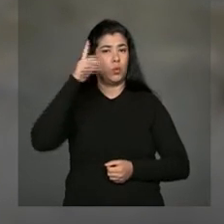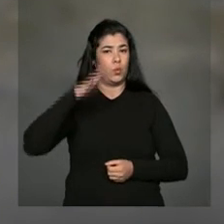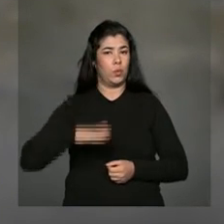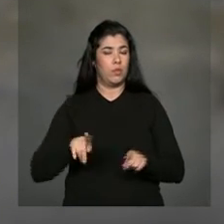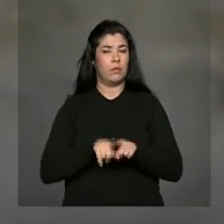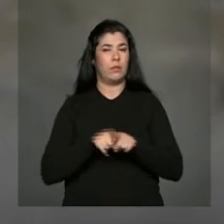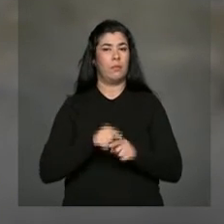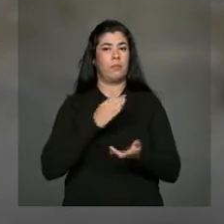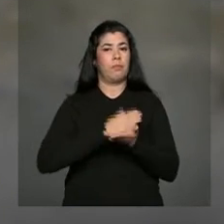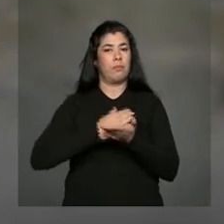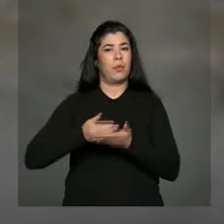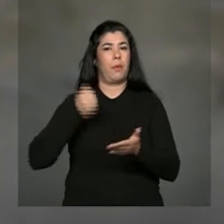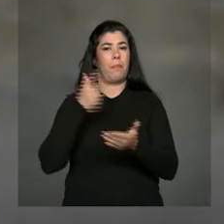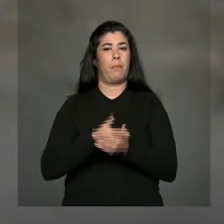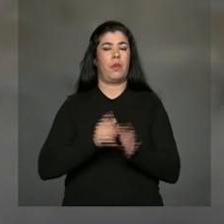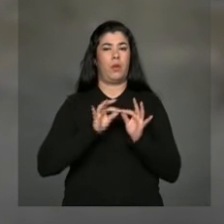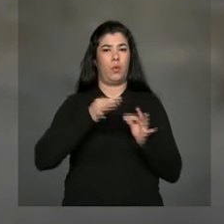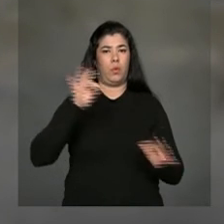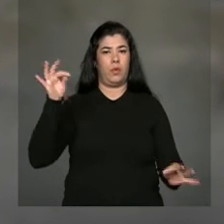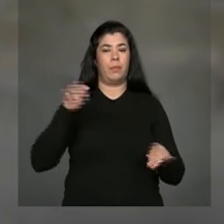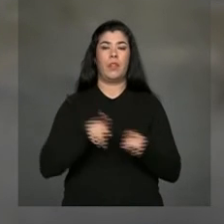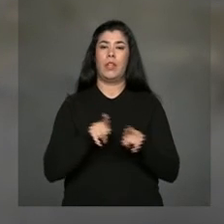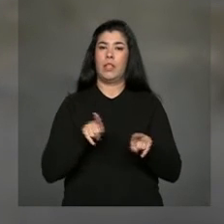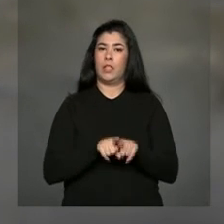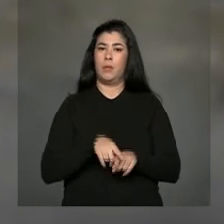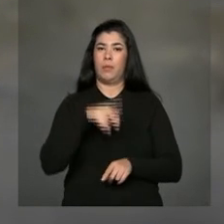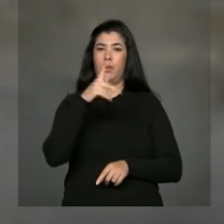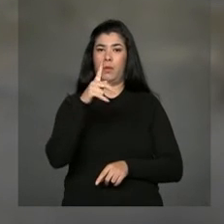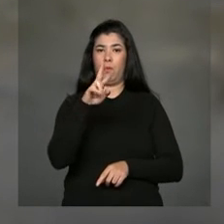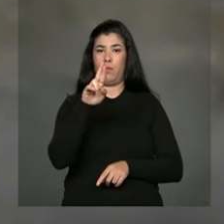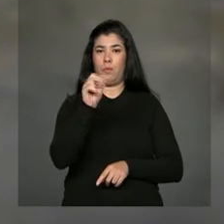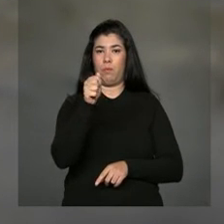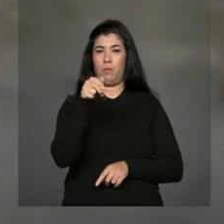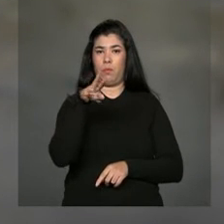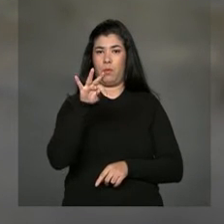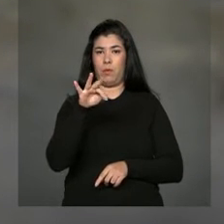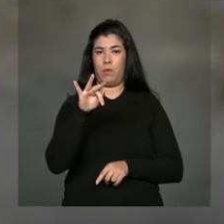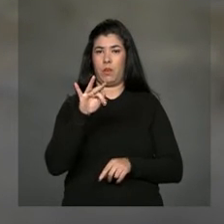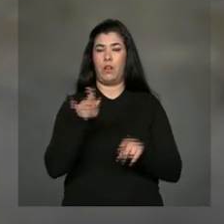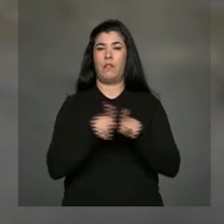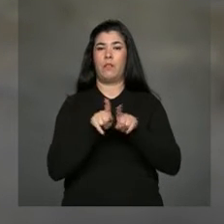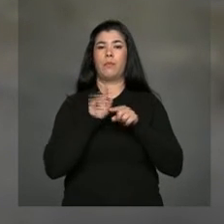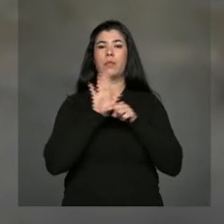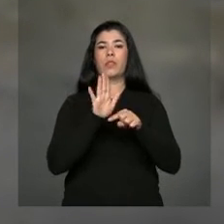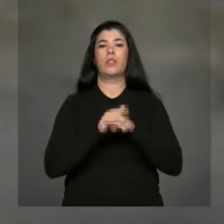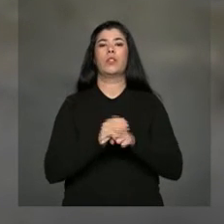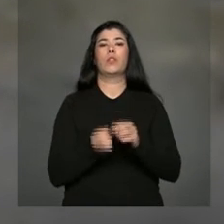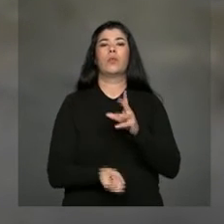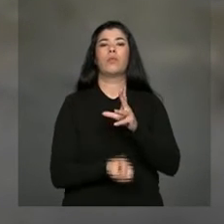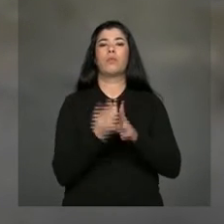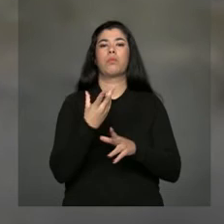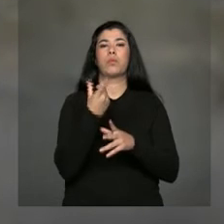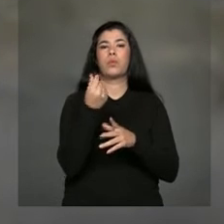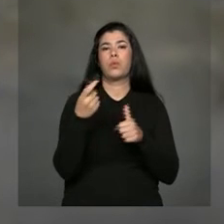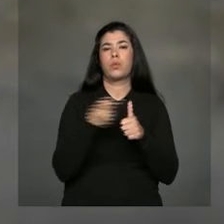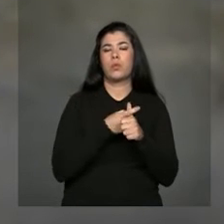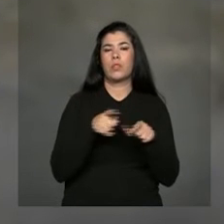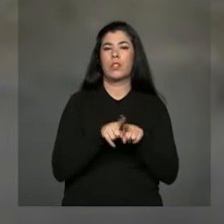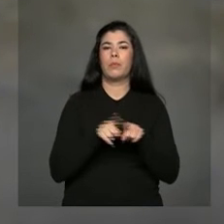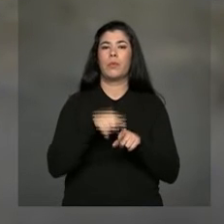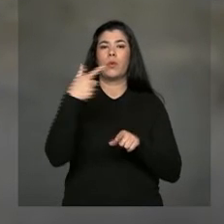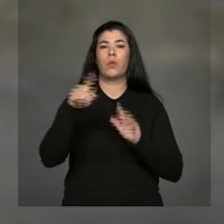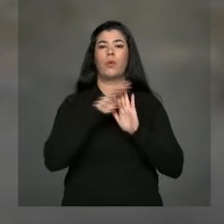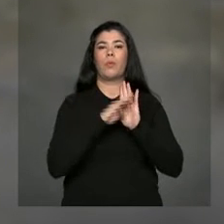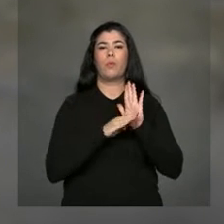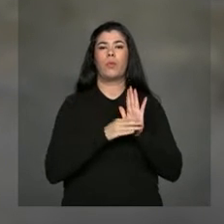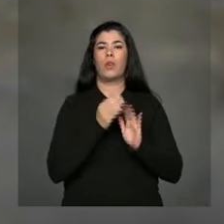de pagamento estendido. O PRONAF Custeio, por exemplo, ajuda a cobrir custos da produção. Já o PRONAF Mais Alimentos é